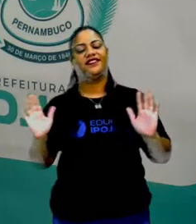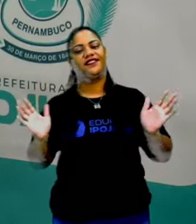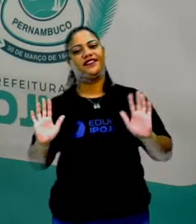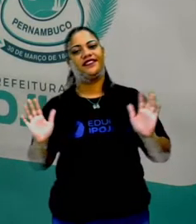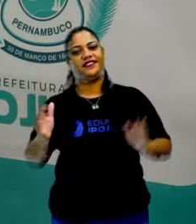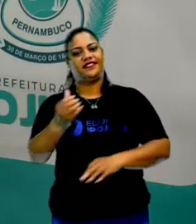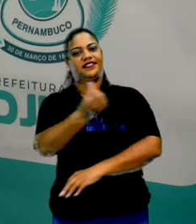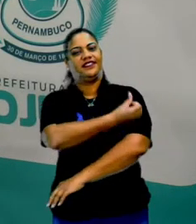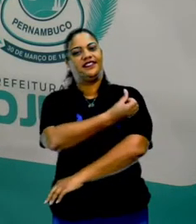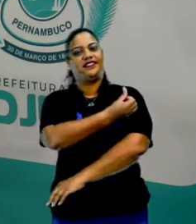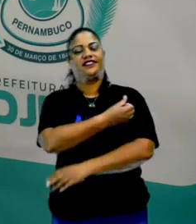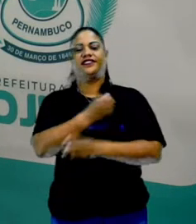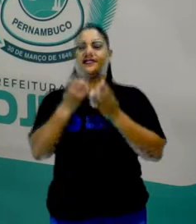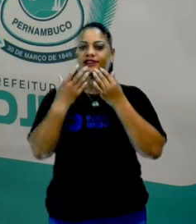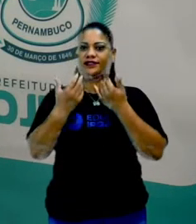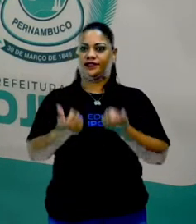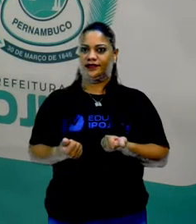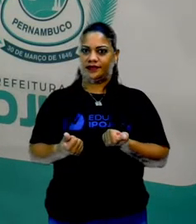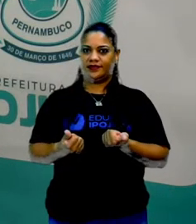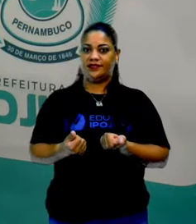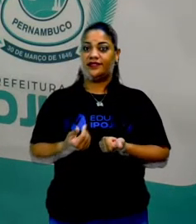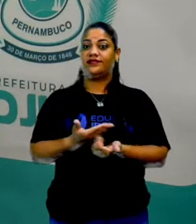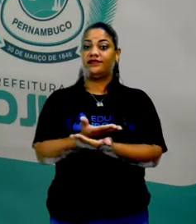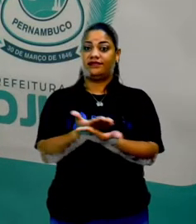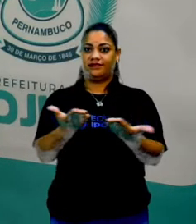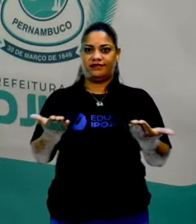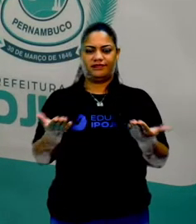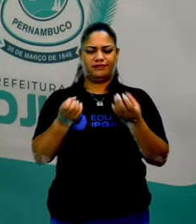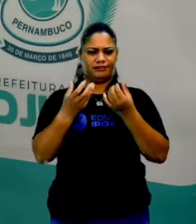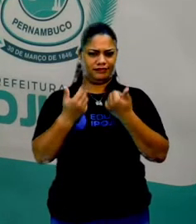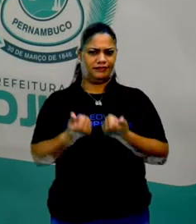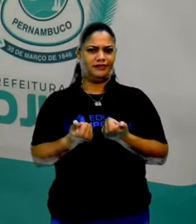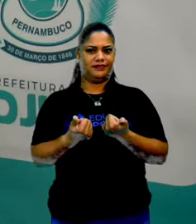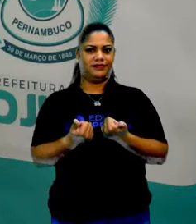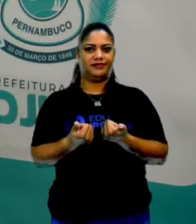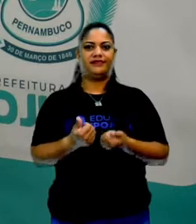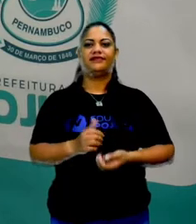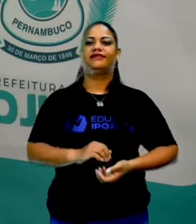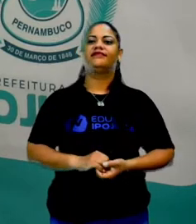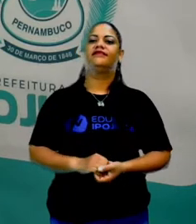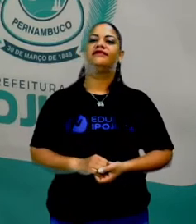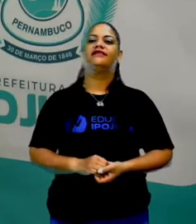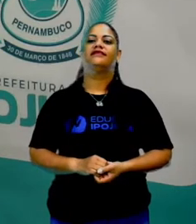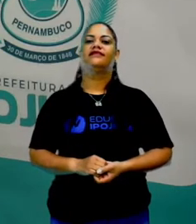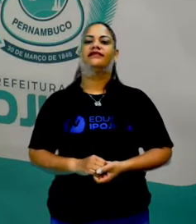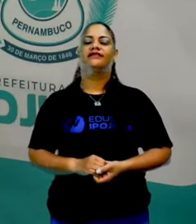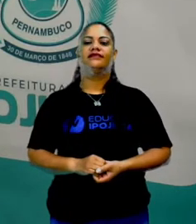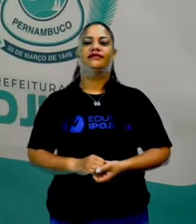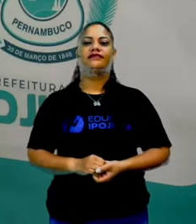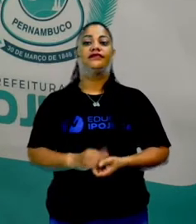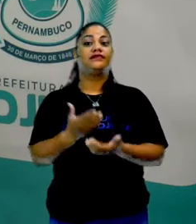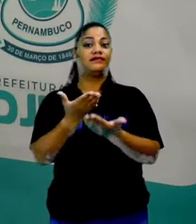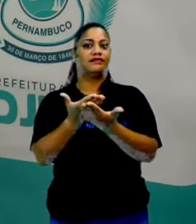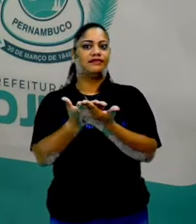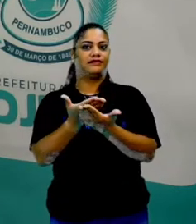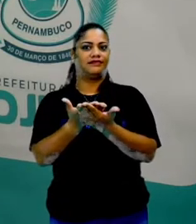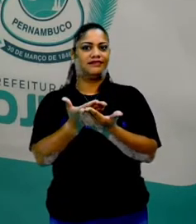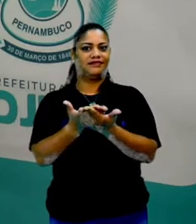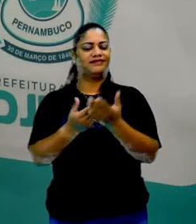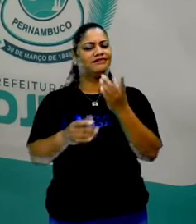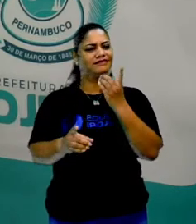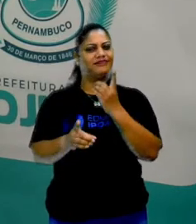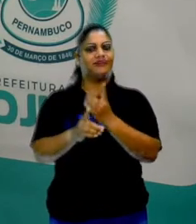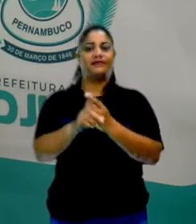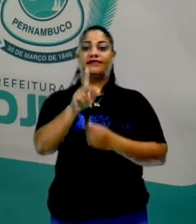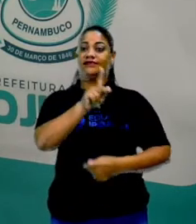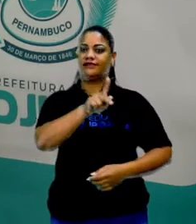Olá, sexto ano, tudo bem? Como é que vocês estão? Tudo ótimo? Estamos aqui, mais um encontro da gente.